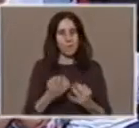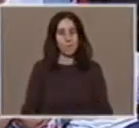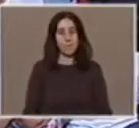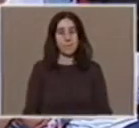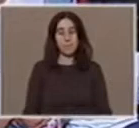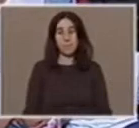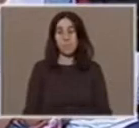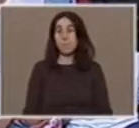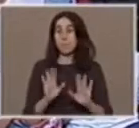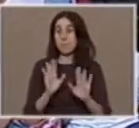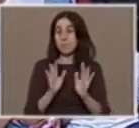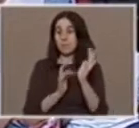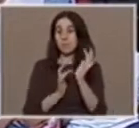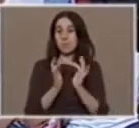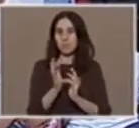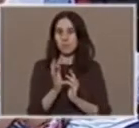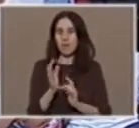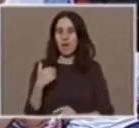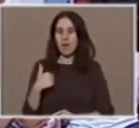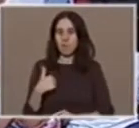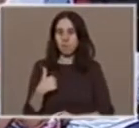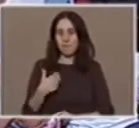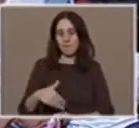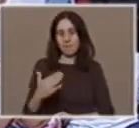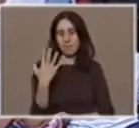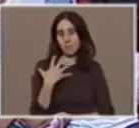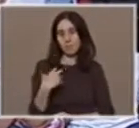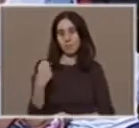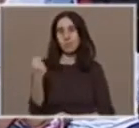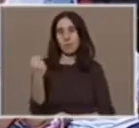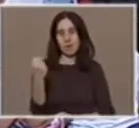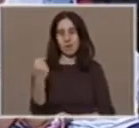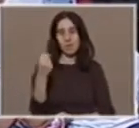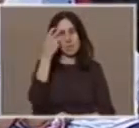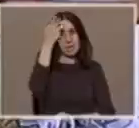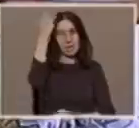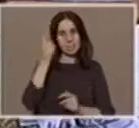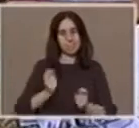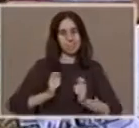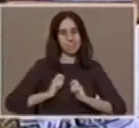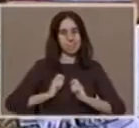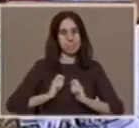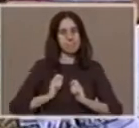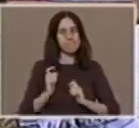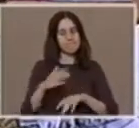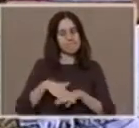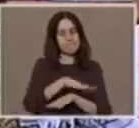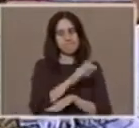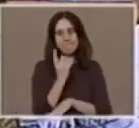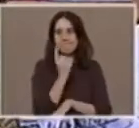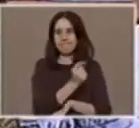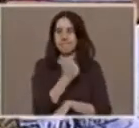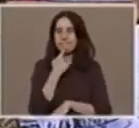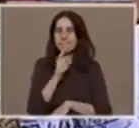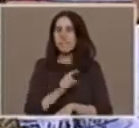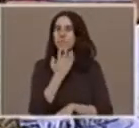Mas Jesus, sabendo que viriam buscá-lo para o fazerem rei, retirou-se novamente